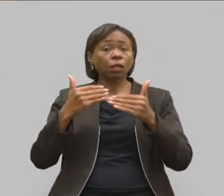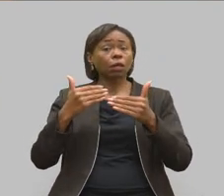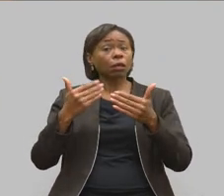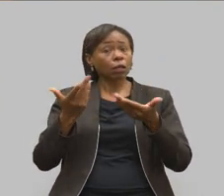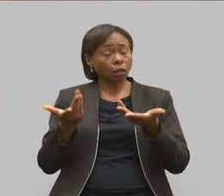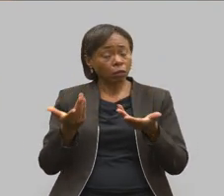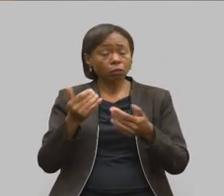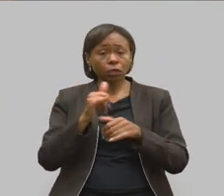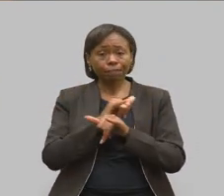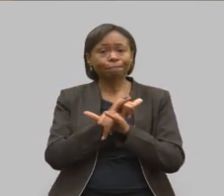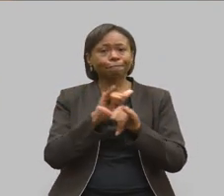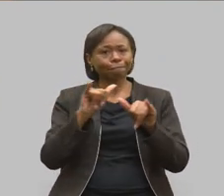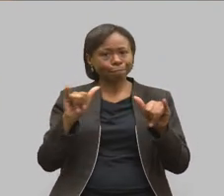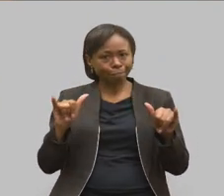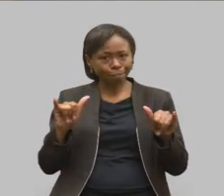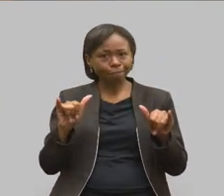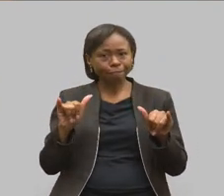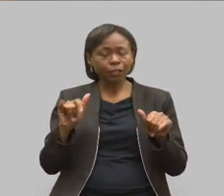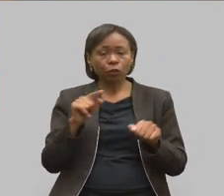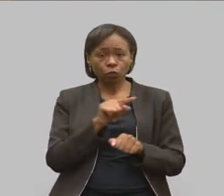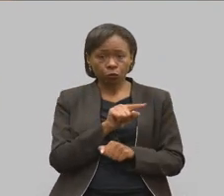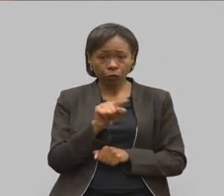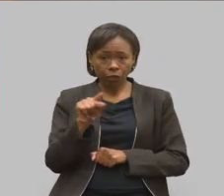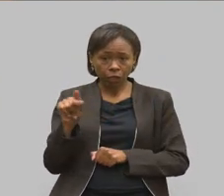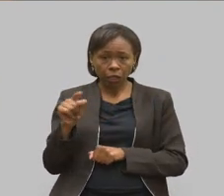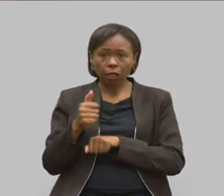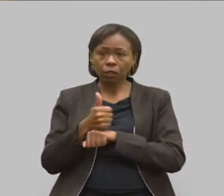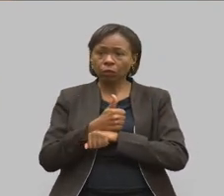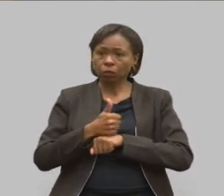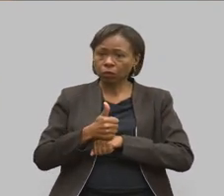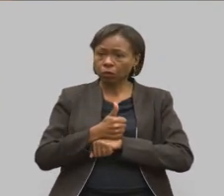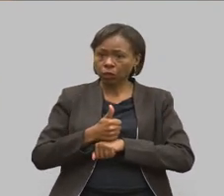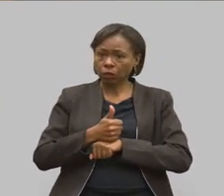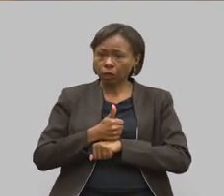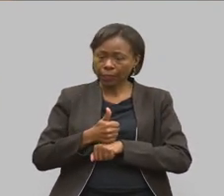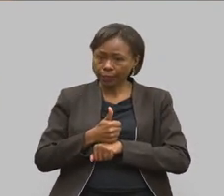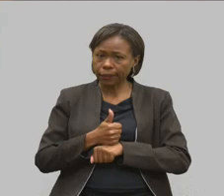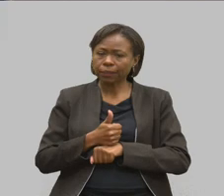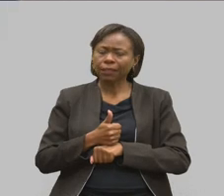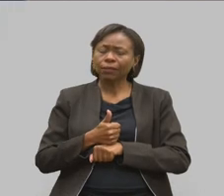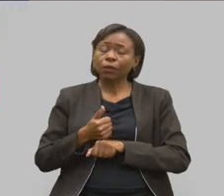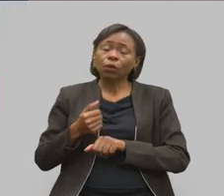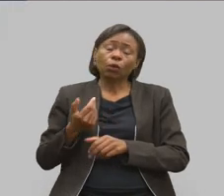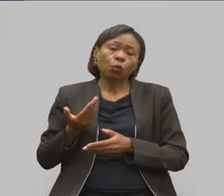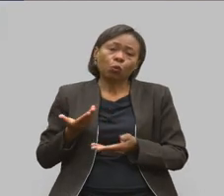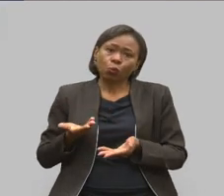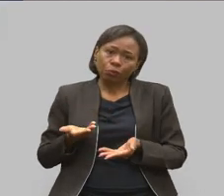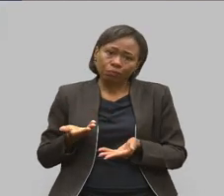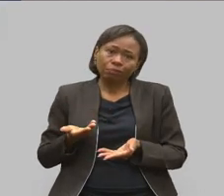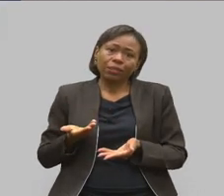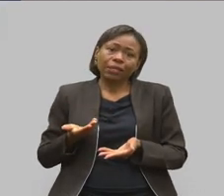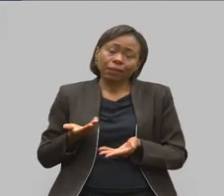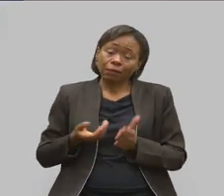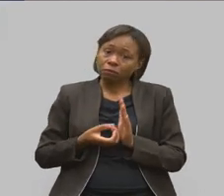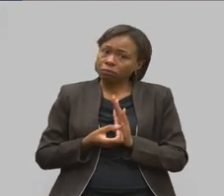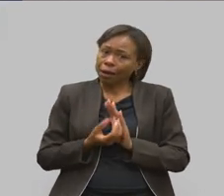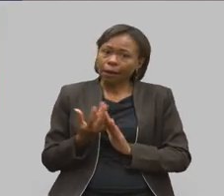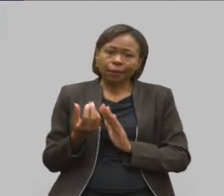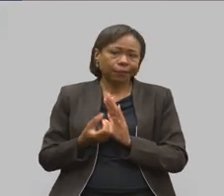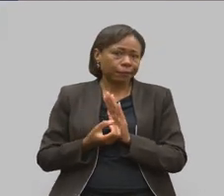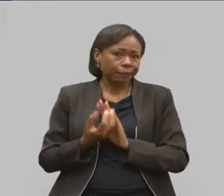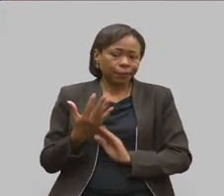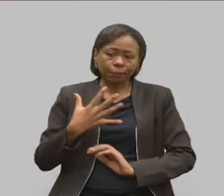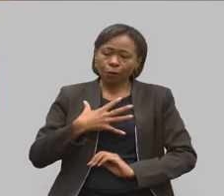vocês são profissionais e tudo isso o resultado de muitas vezes intervenção